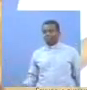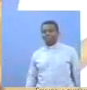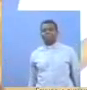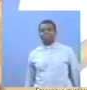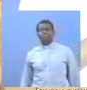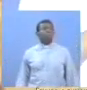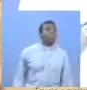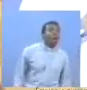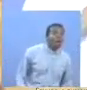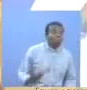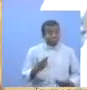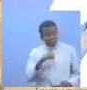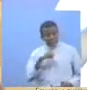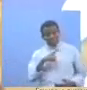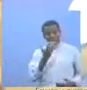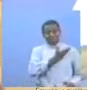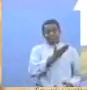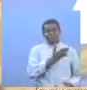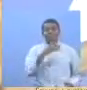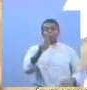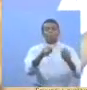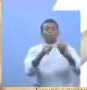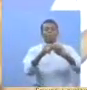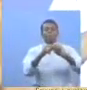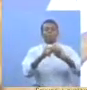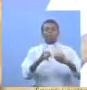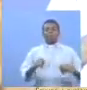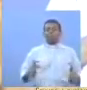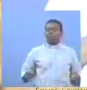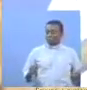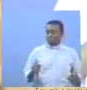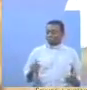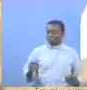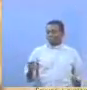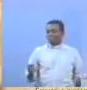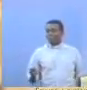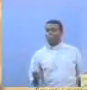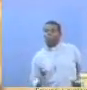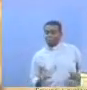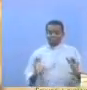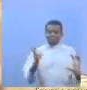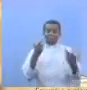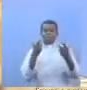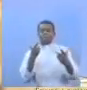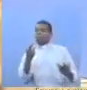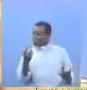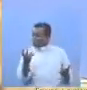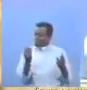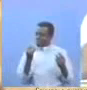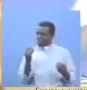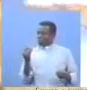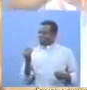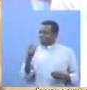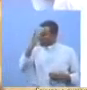pegou o microfone. Por favor, os convidados da noiva fiquem do lado esquerdo.